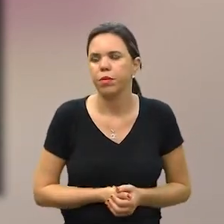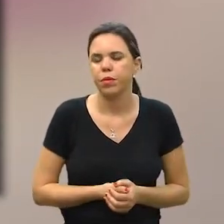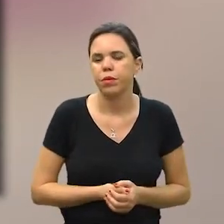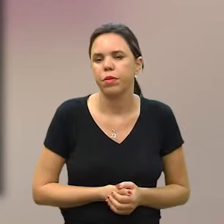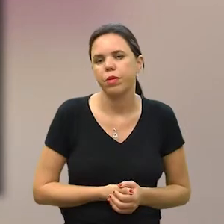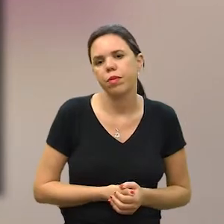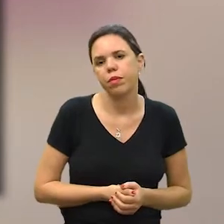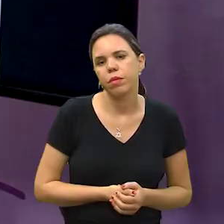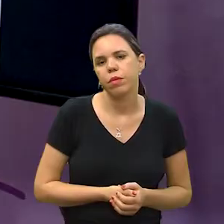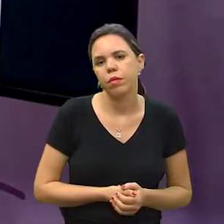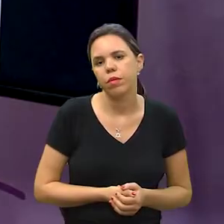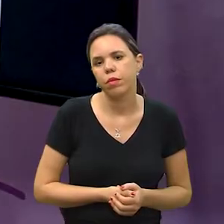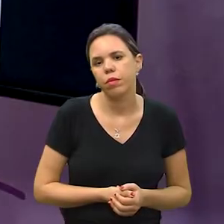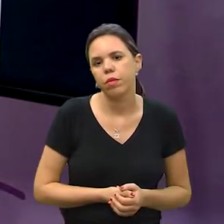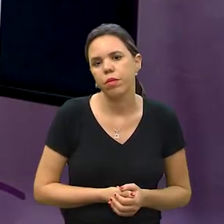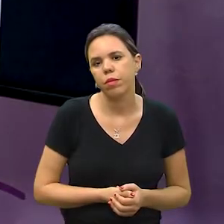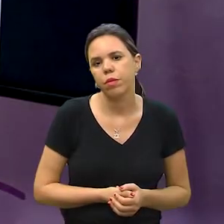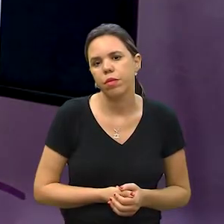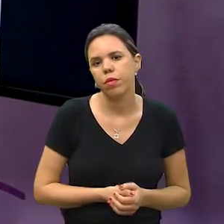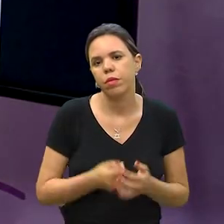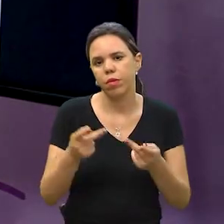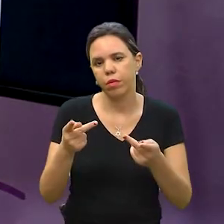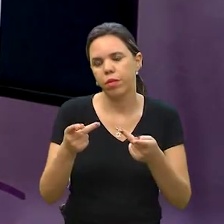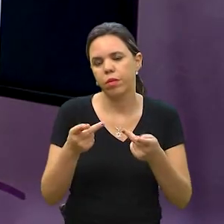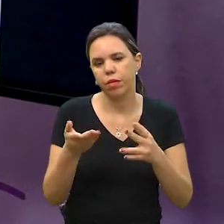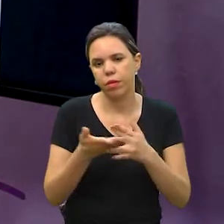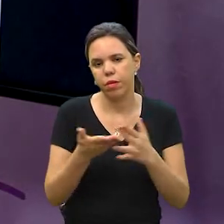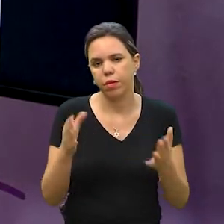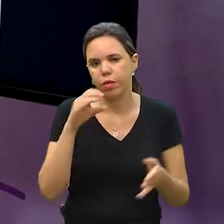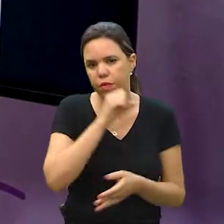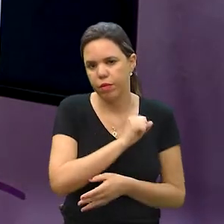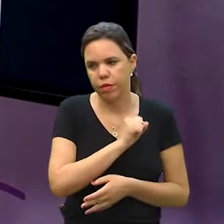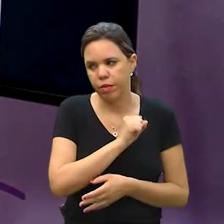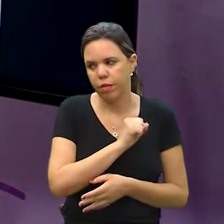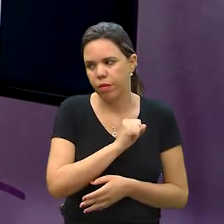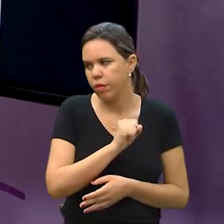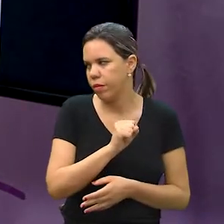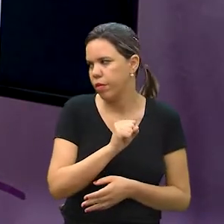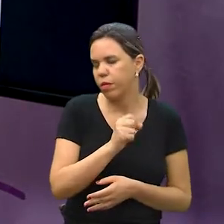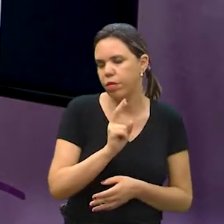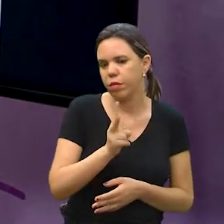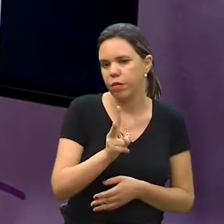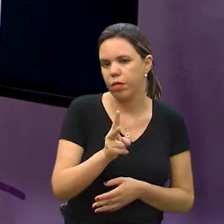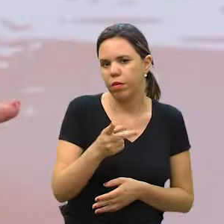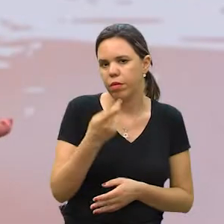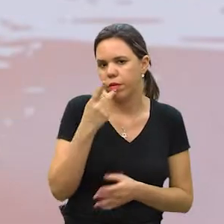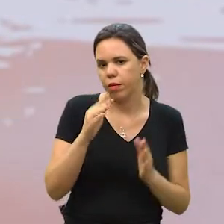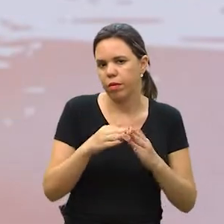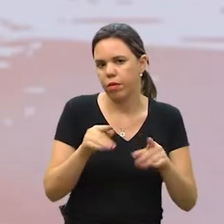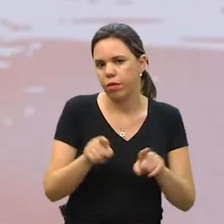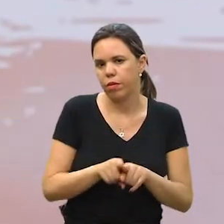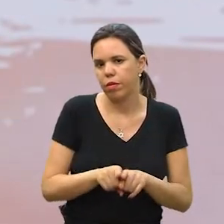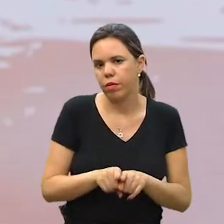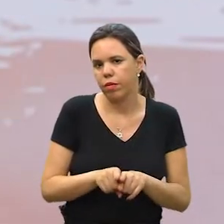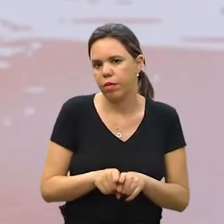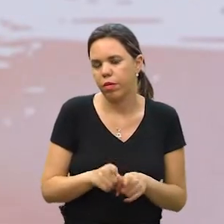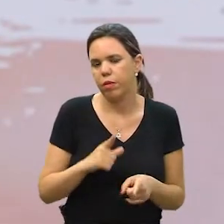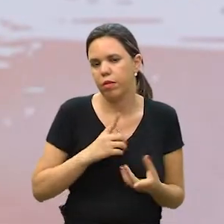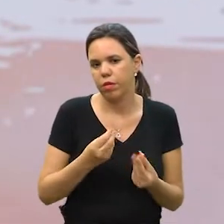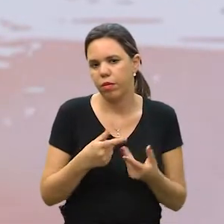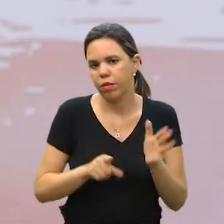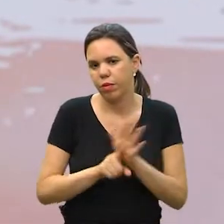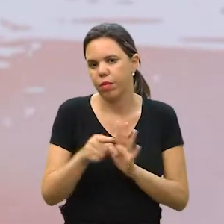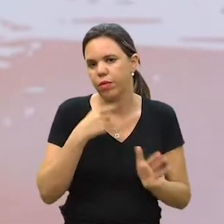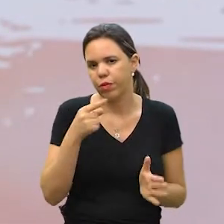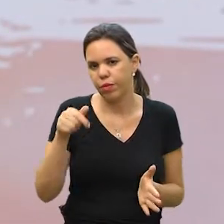Tá bem? Doutora, a gente vai chamar um intervalozinho, mas eu quero que a senhora continue aí, você de casa também, porque ainda